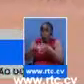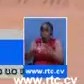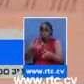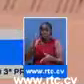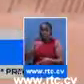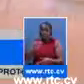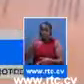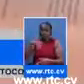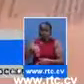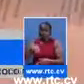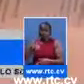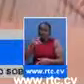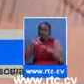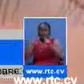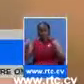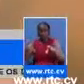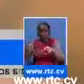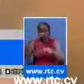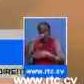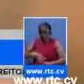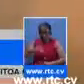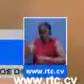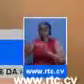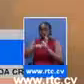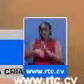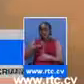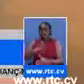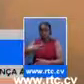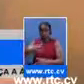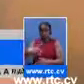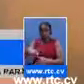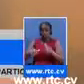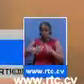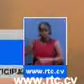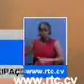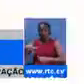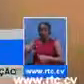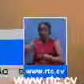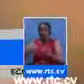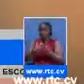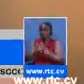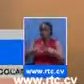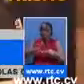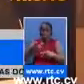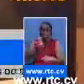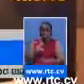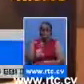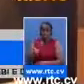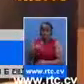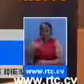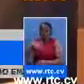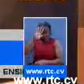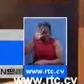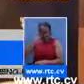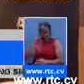Marco Aguiar, acredita que estes programas serão um sucesso se levados a todos os municípios do país. Nós estamos convictos de que